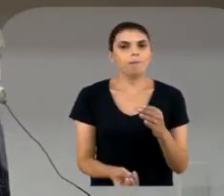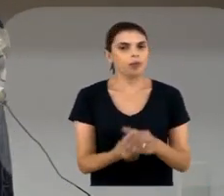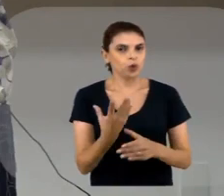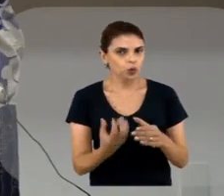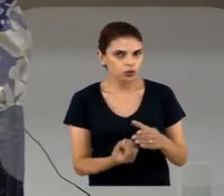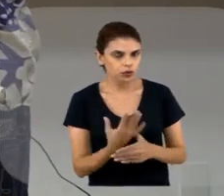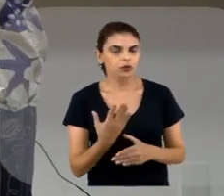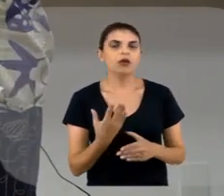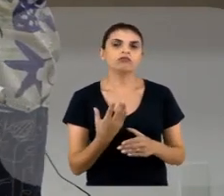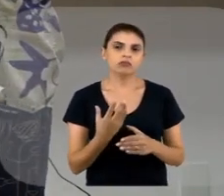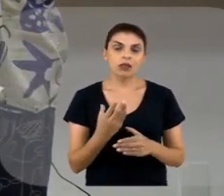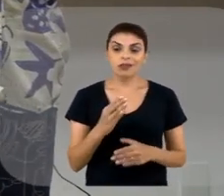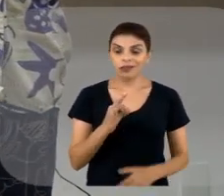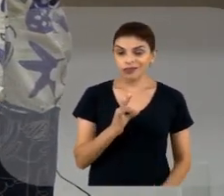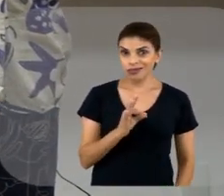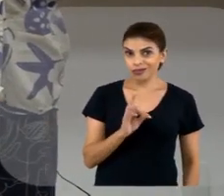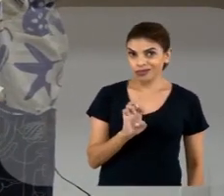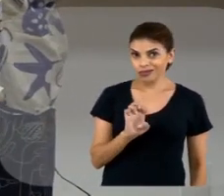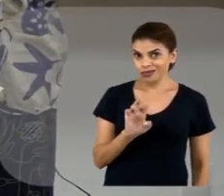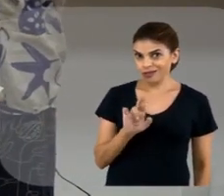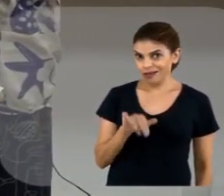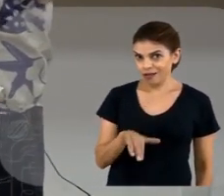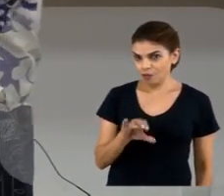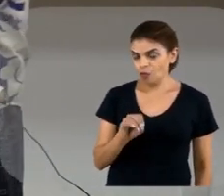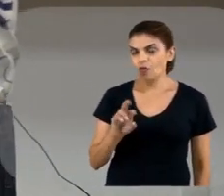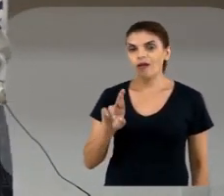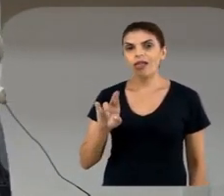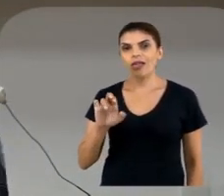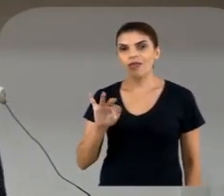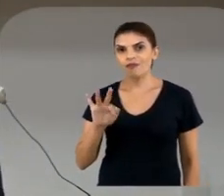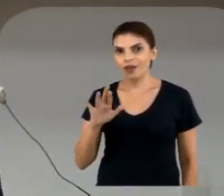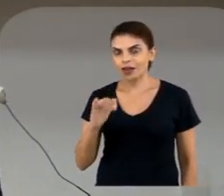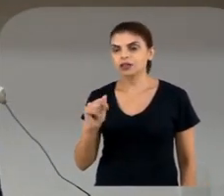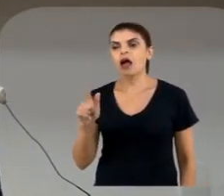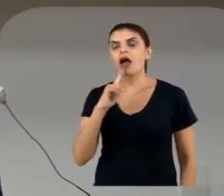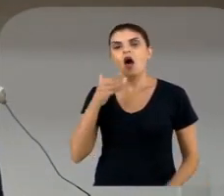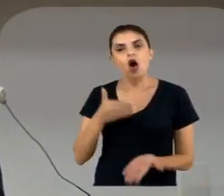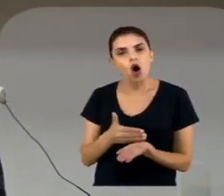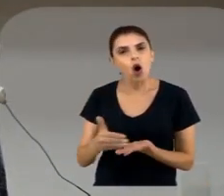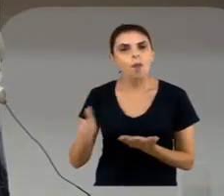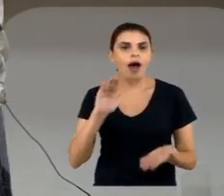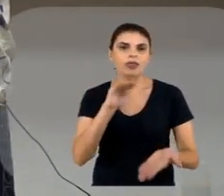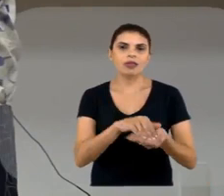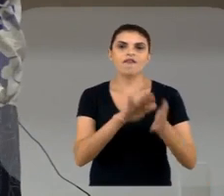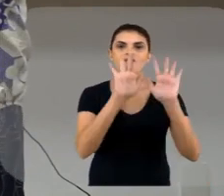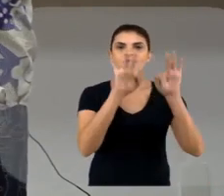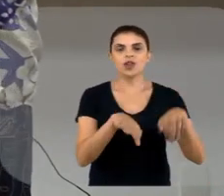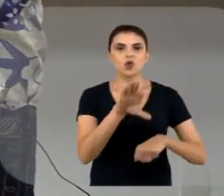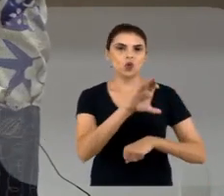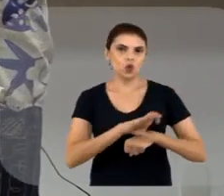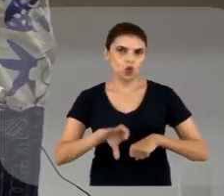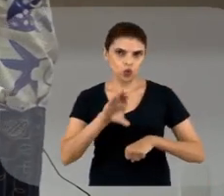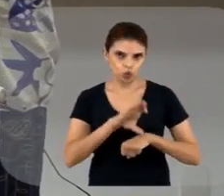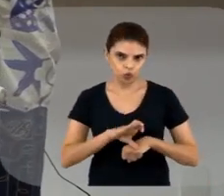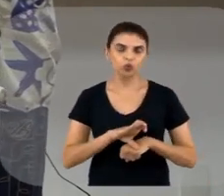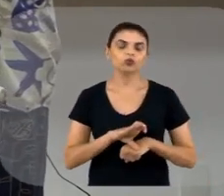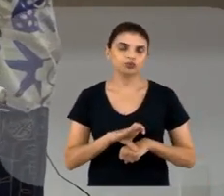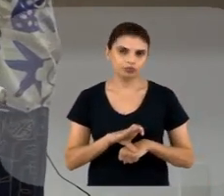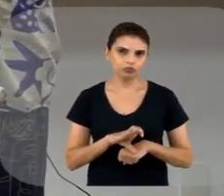produção, né, o termo de referência ele é importante do começo ao fim do curso, né, então